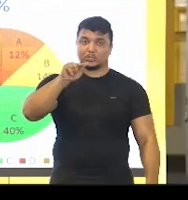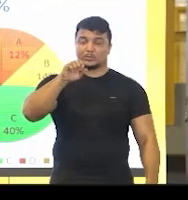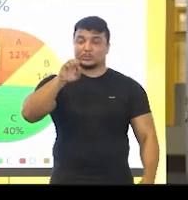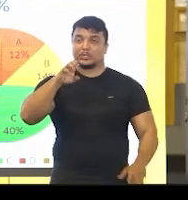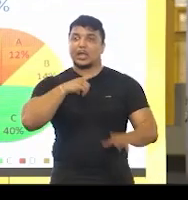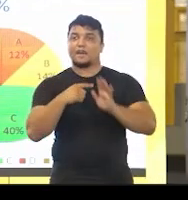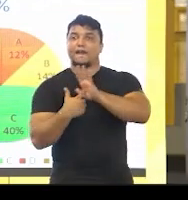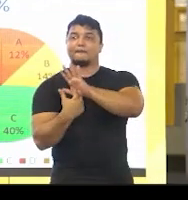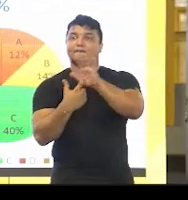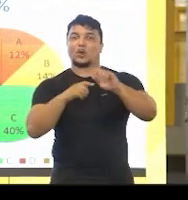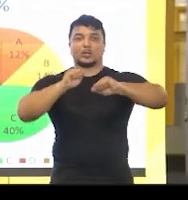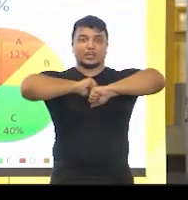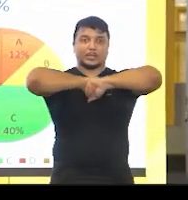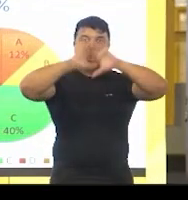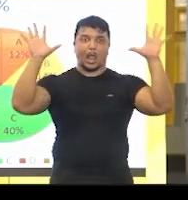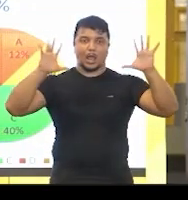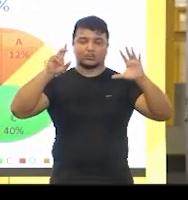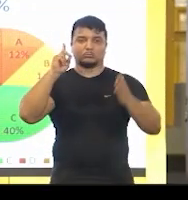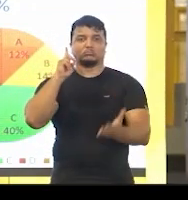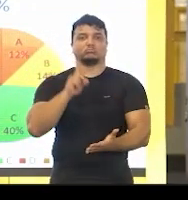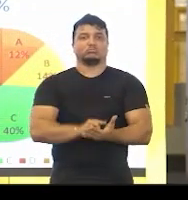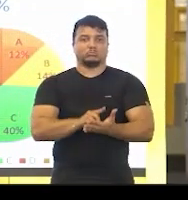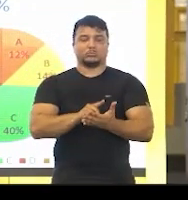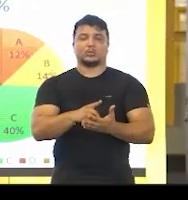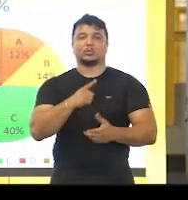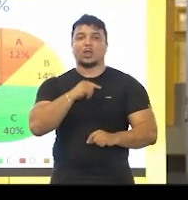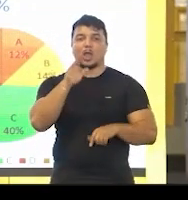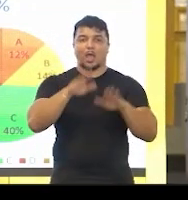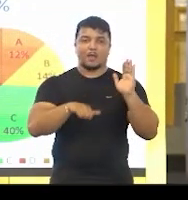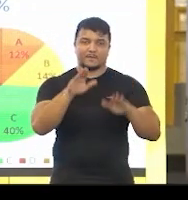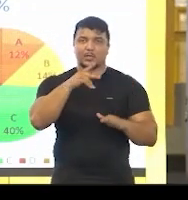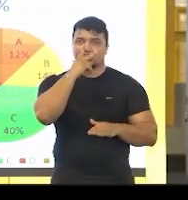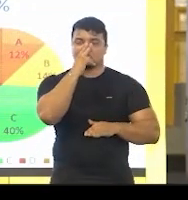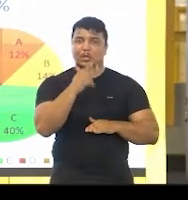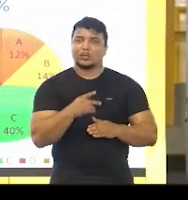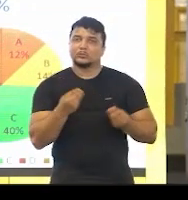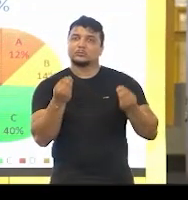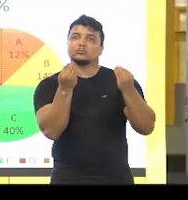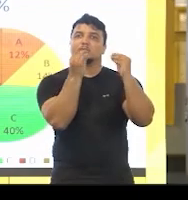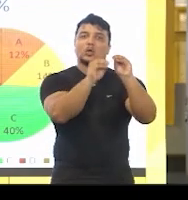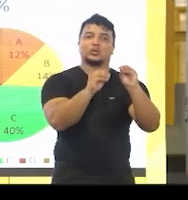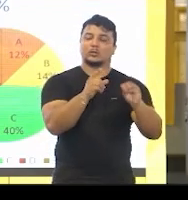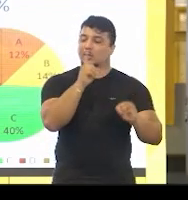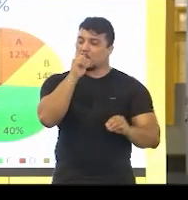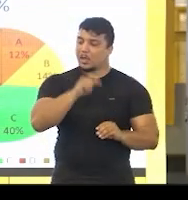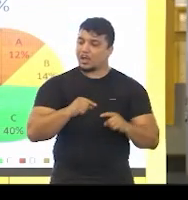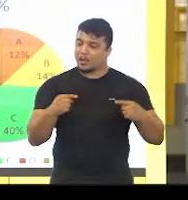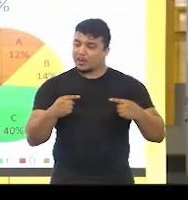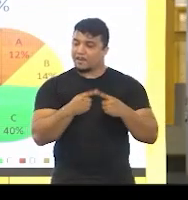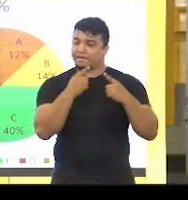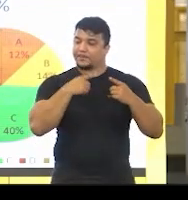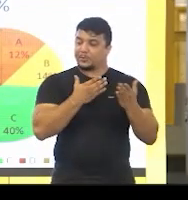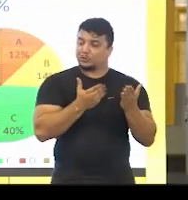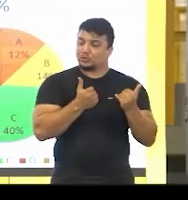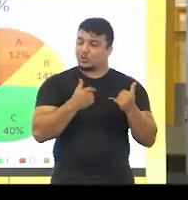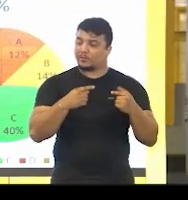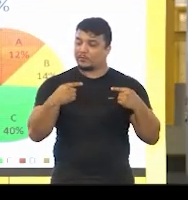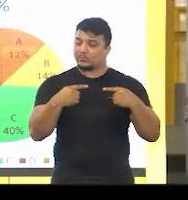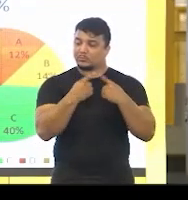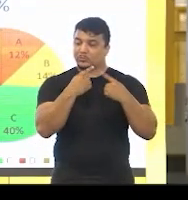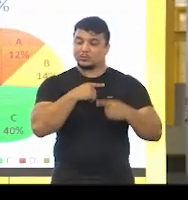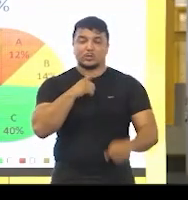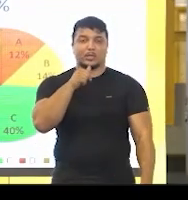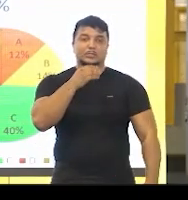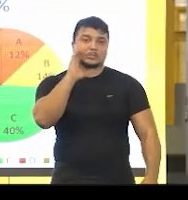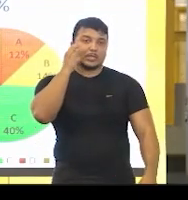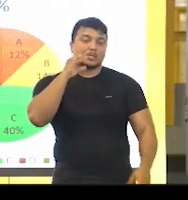caráter de revelação absoluta, que às vezes lhe foi atribuído, saudando na jovem ciência